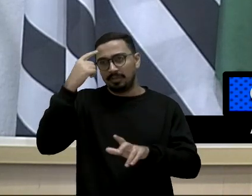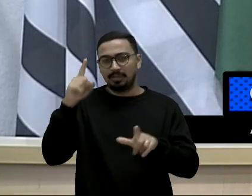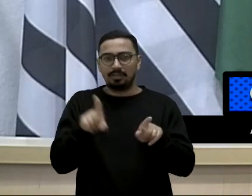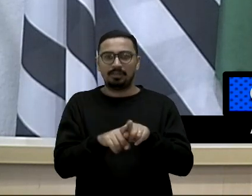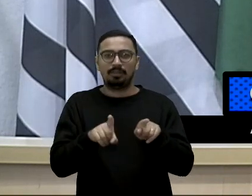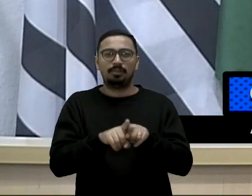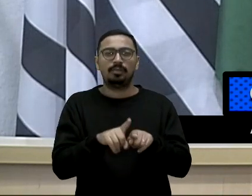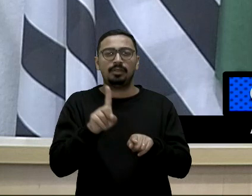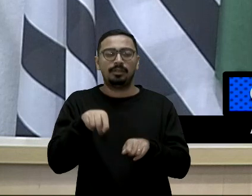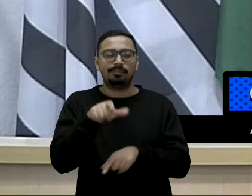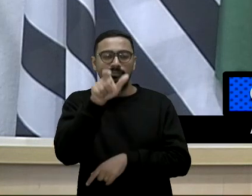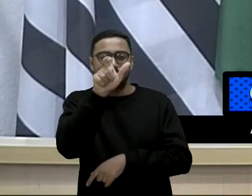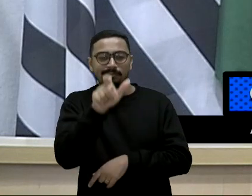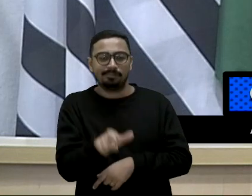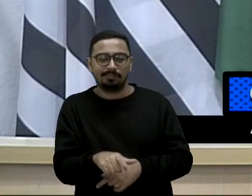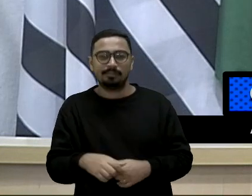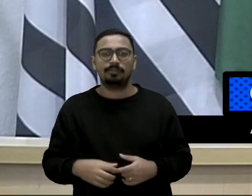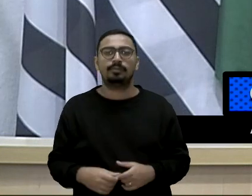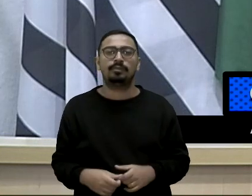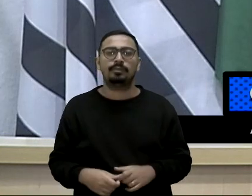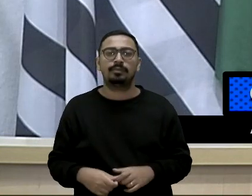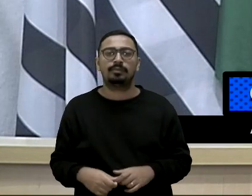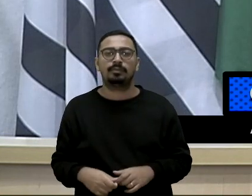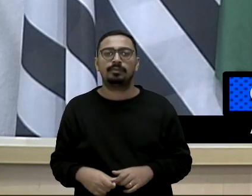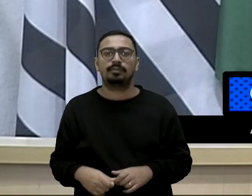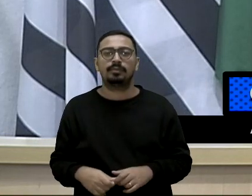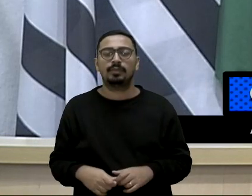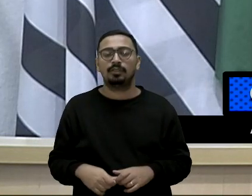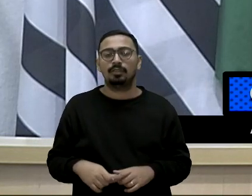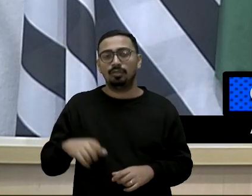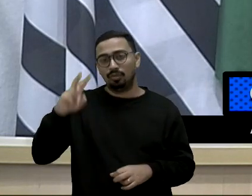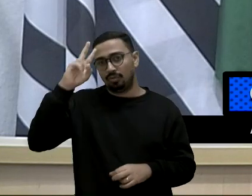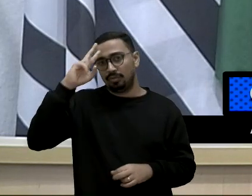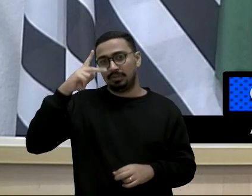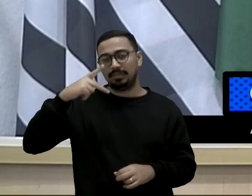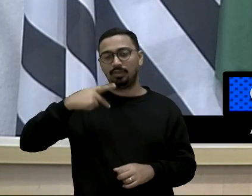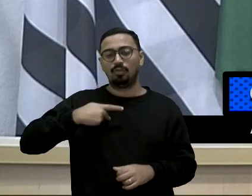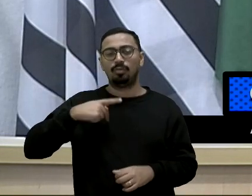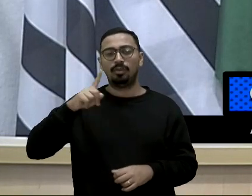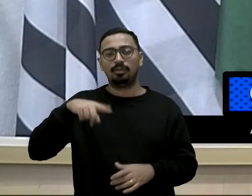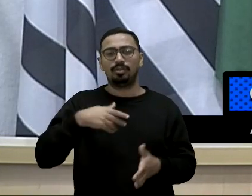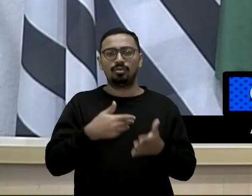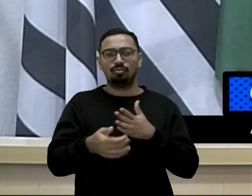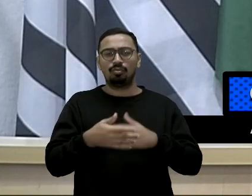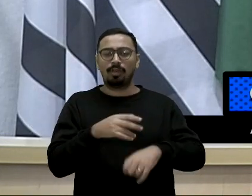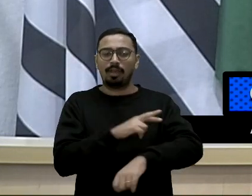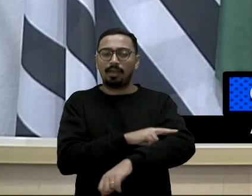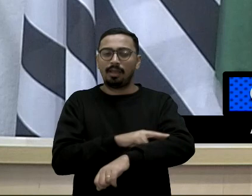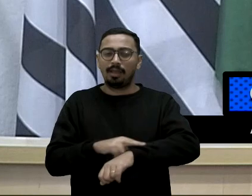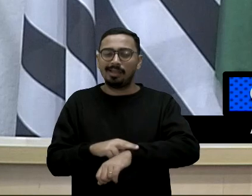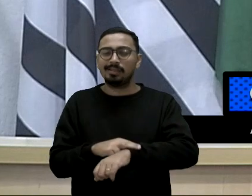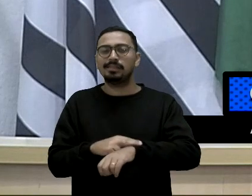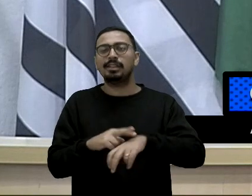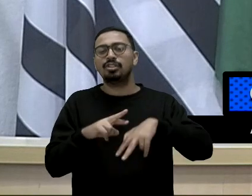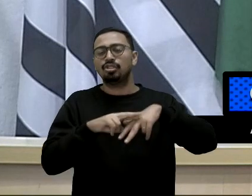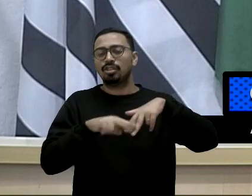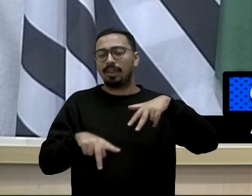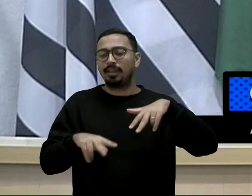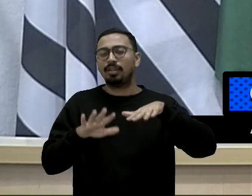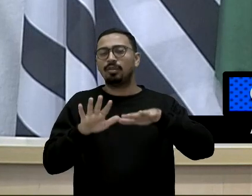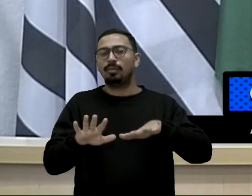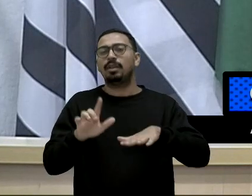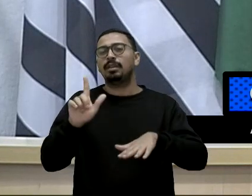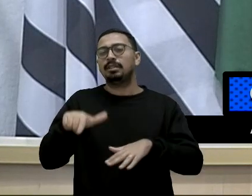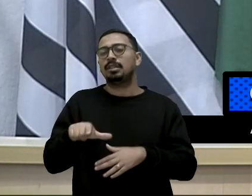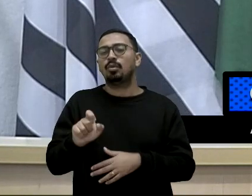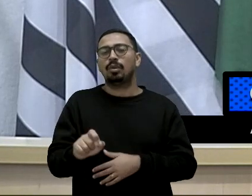constituição do sujeito humano, né? Independente da raça, do gênero, mas nesse lugar